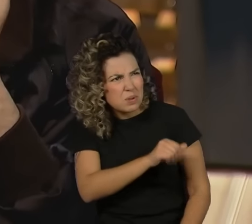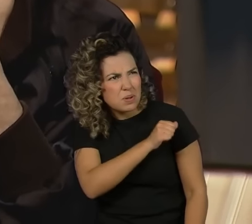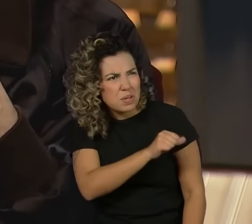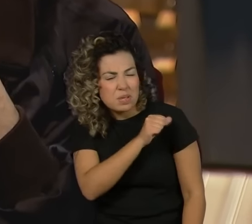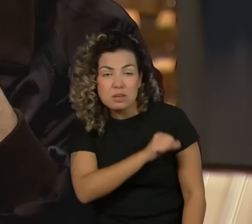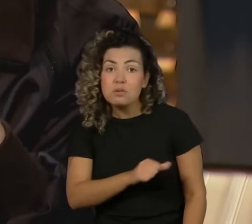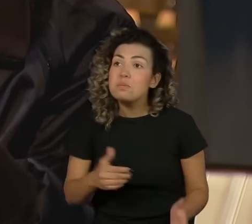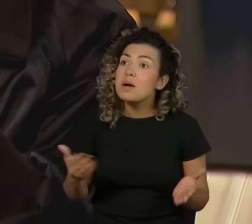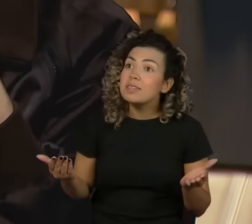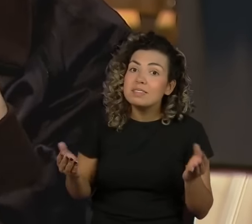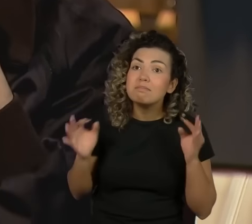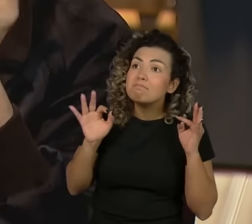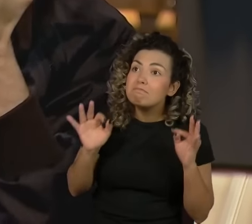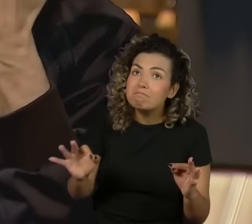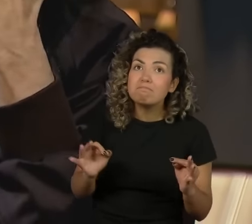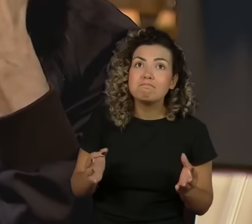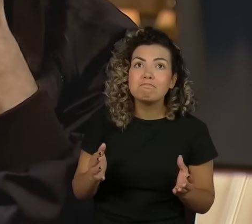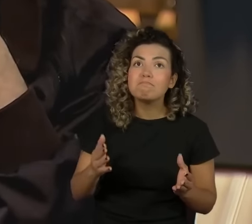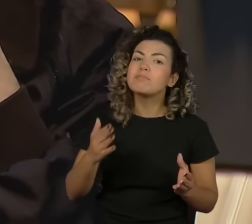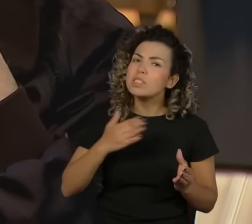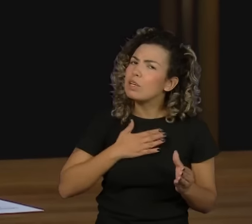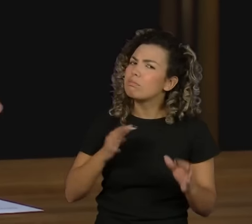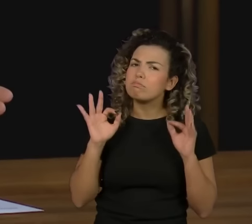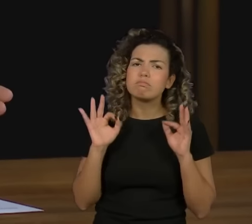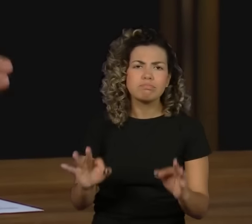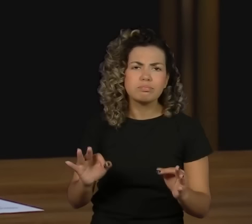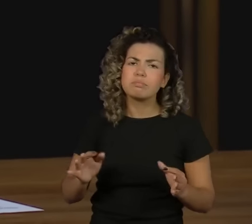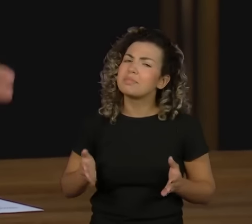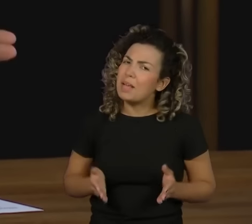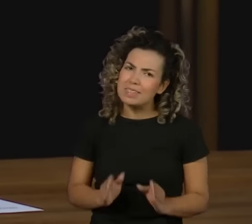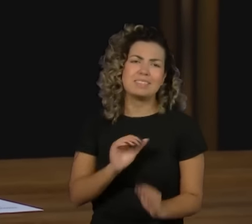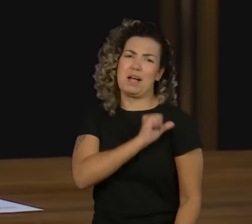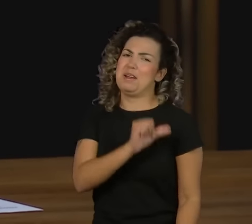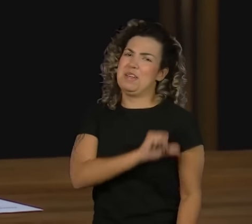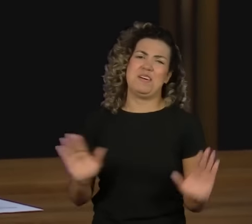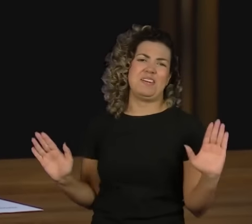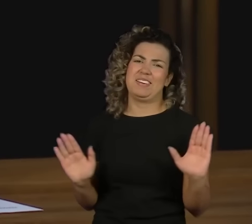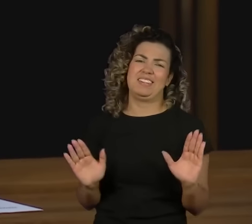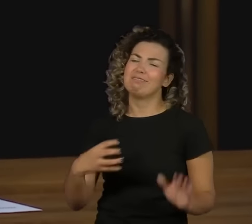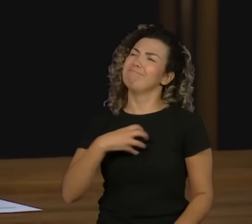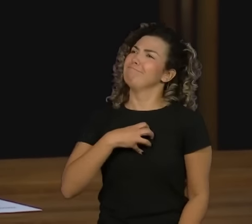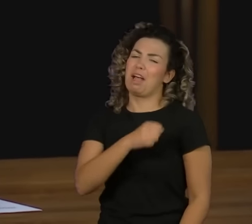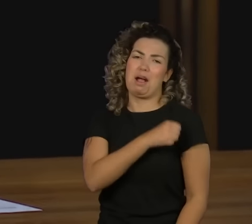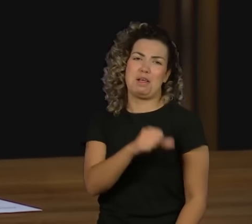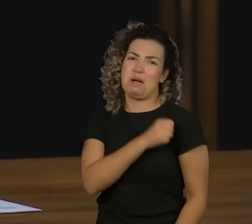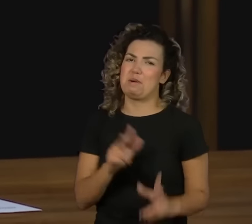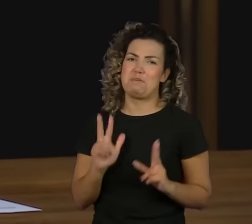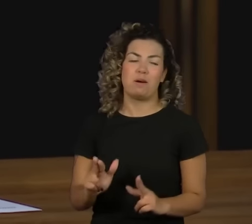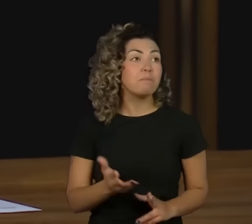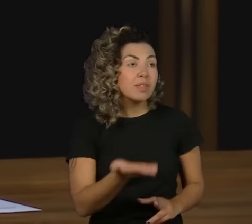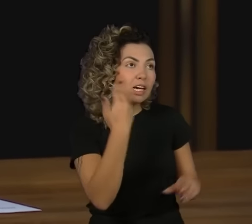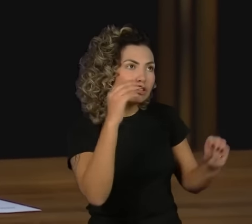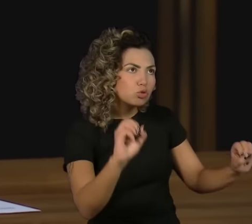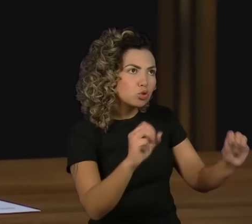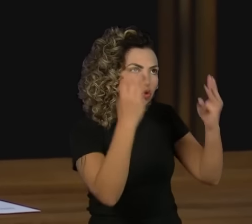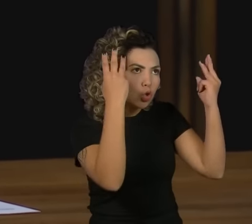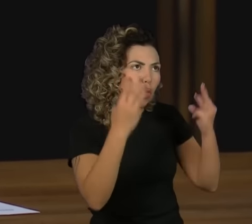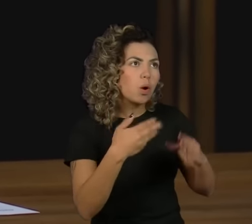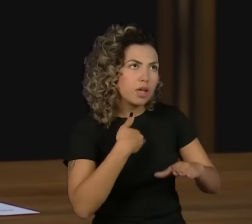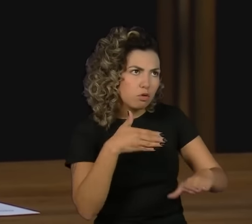eu posso dizer, eu sou essencialmente carioca. Eu lembro de uma vez que eu fui ver um show seu, que eu creio que foi